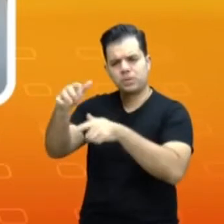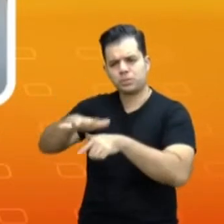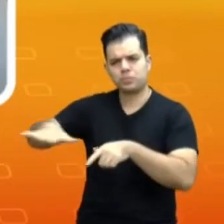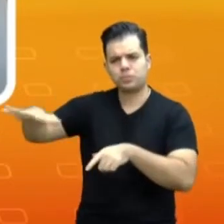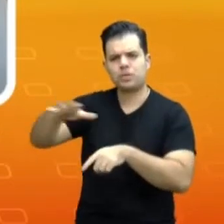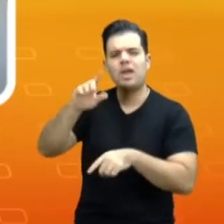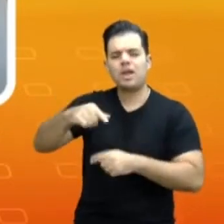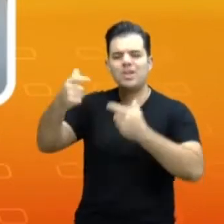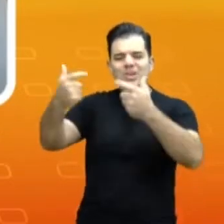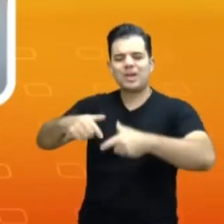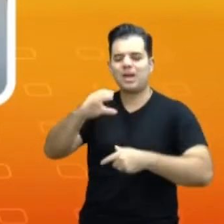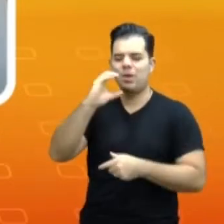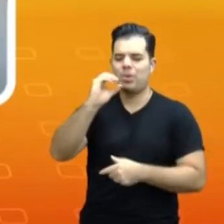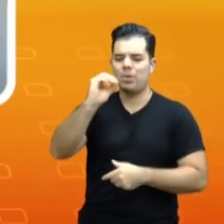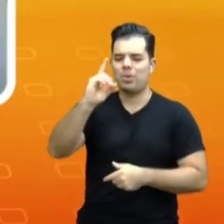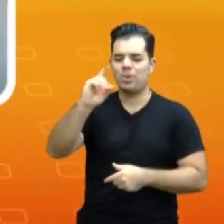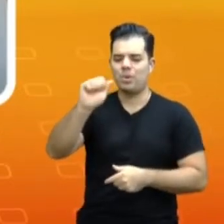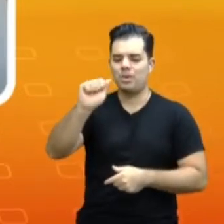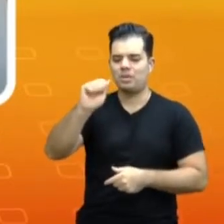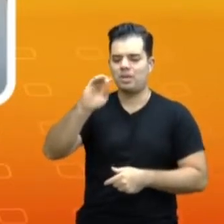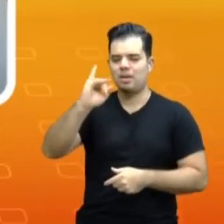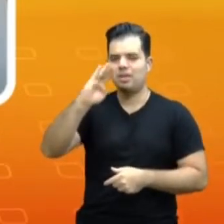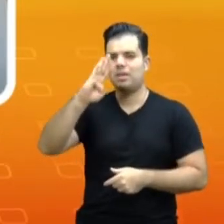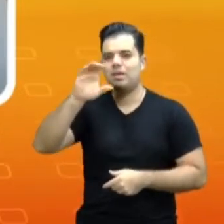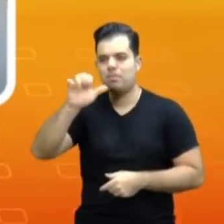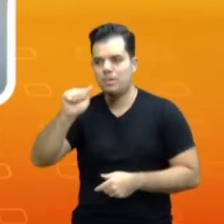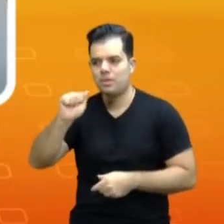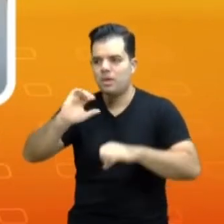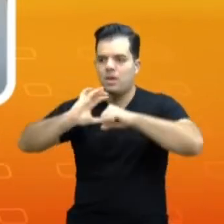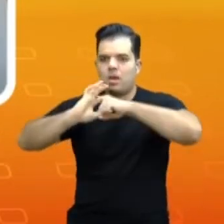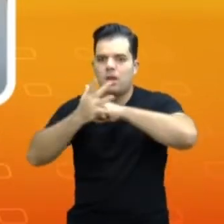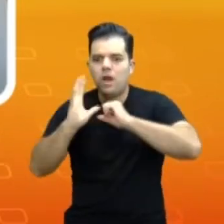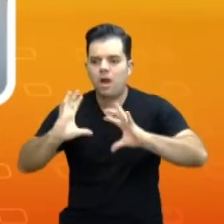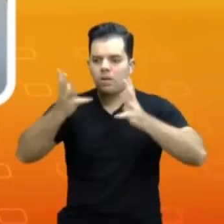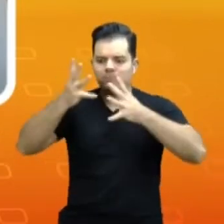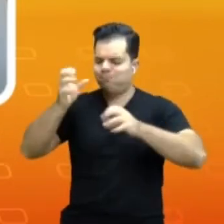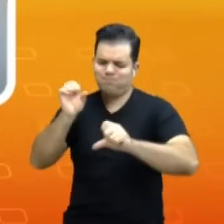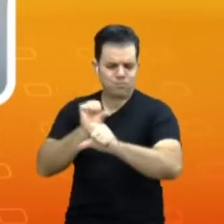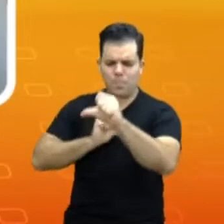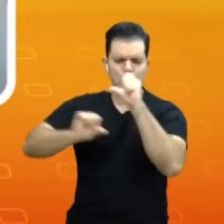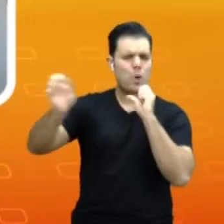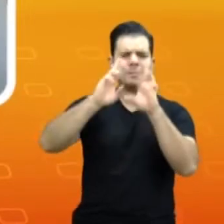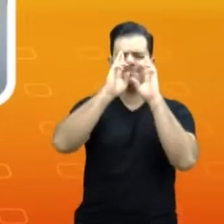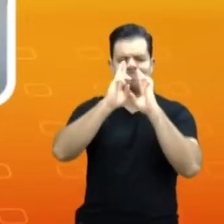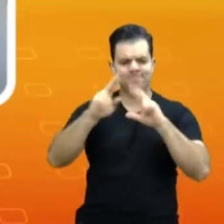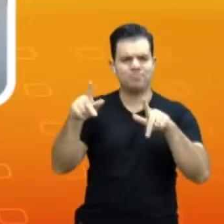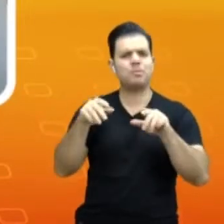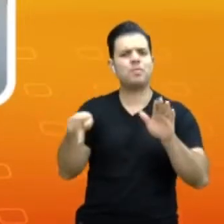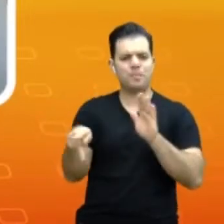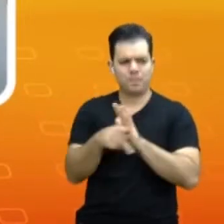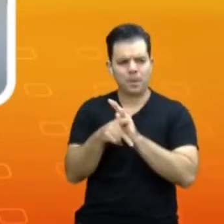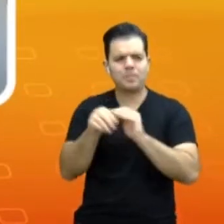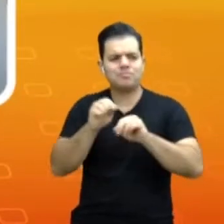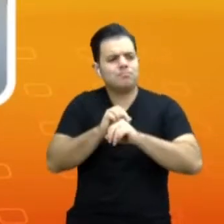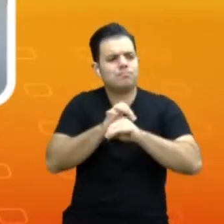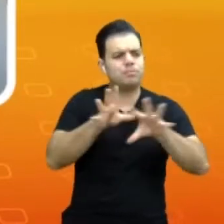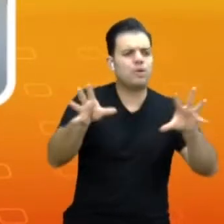em Odaíba, e a gente teve que, eu acho que a pandemia fez com que a gente fizesse uma grande guinada em relação a esta